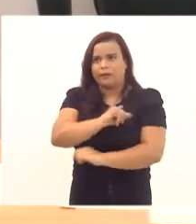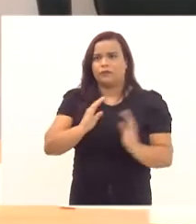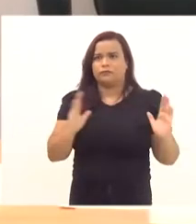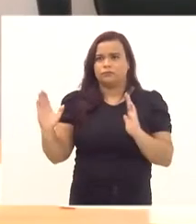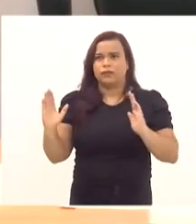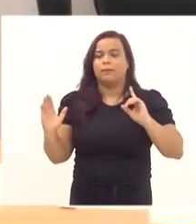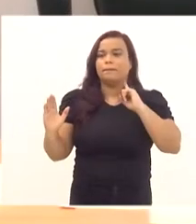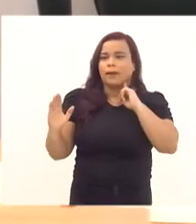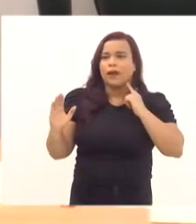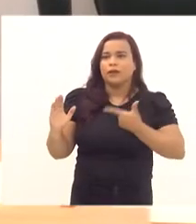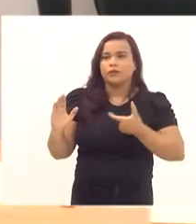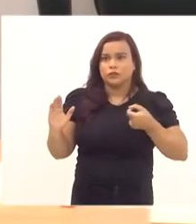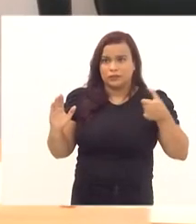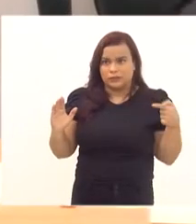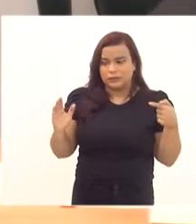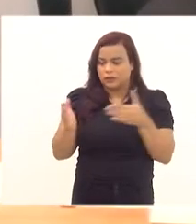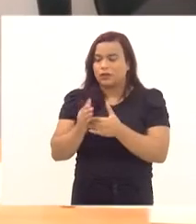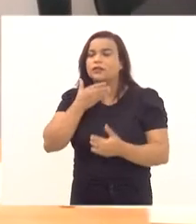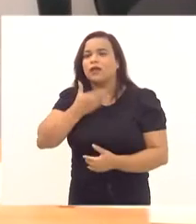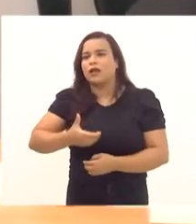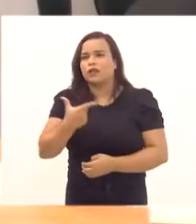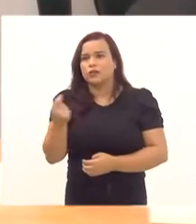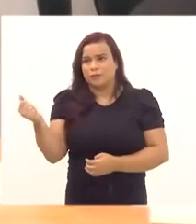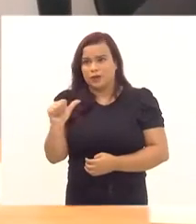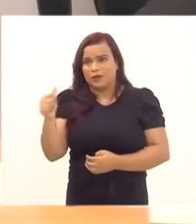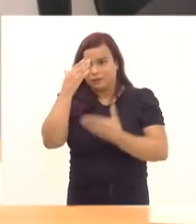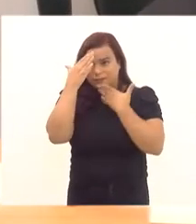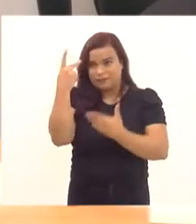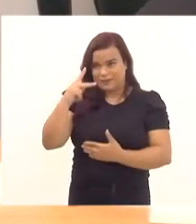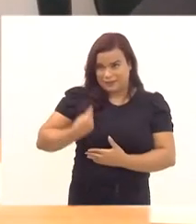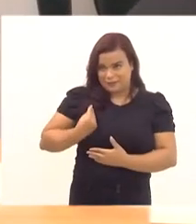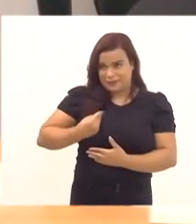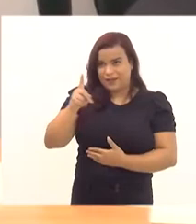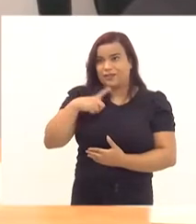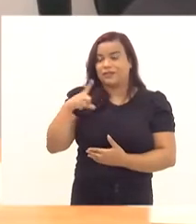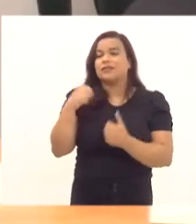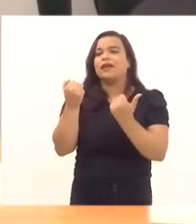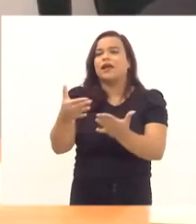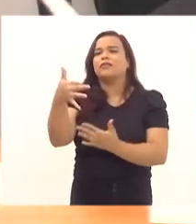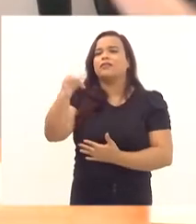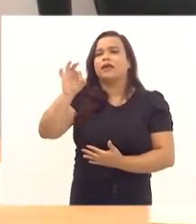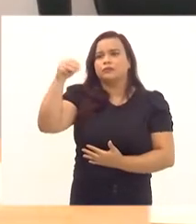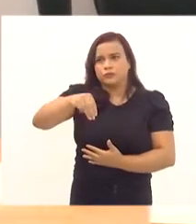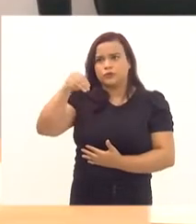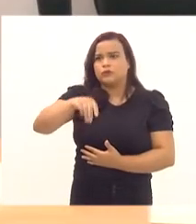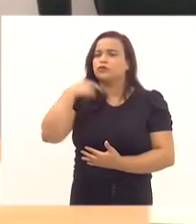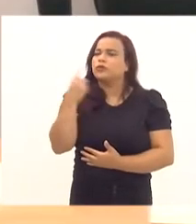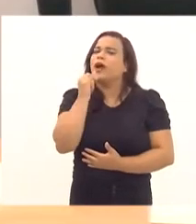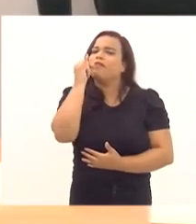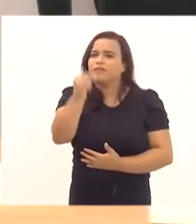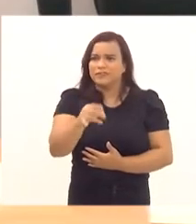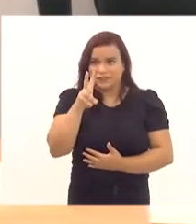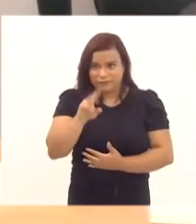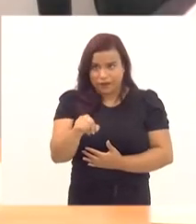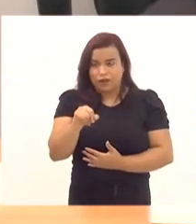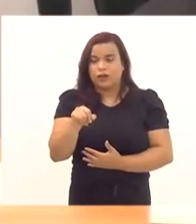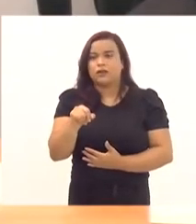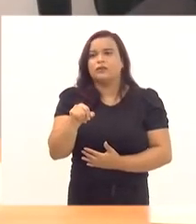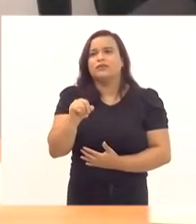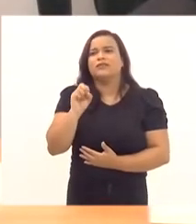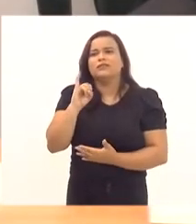querida muito obrigada pela sua presença você dispõe de dez minutos nós vamos avisar você com